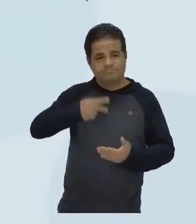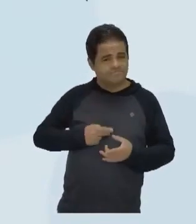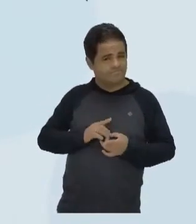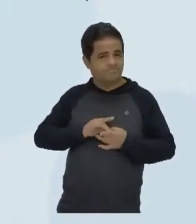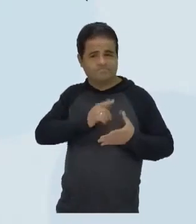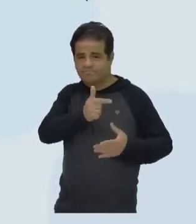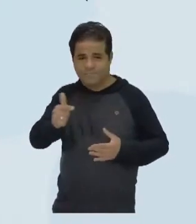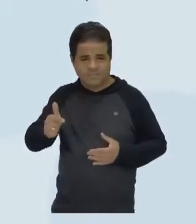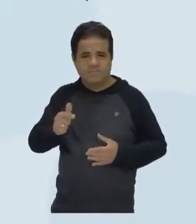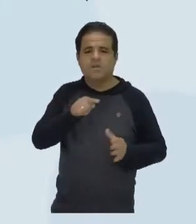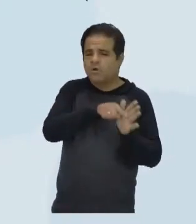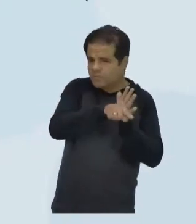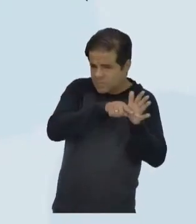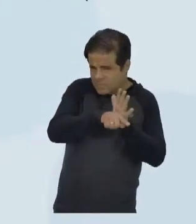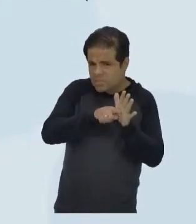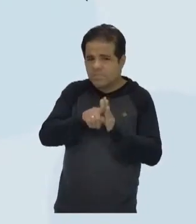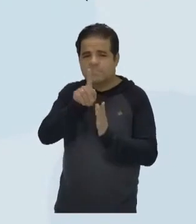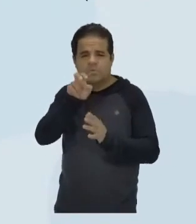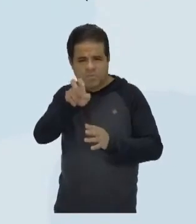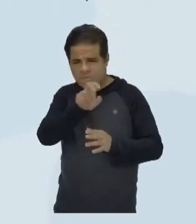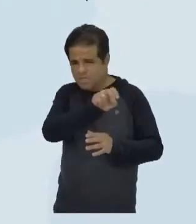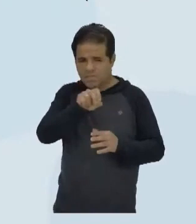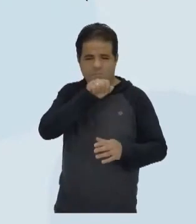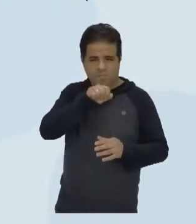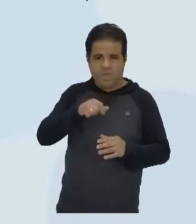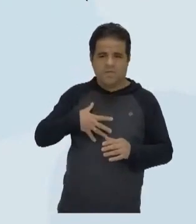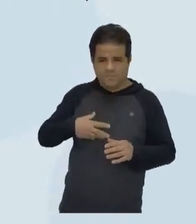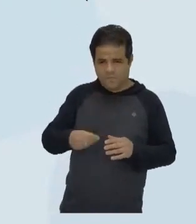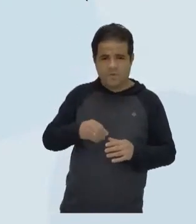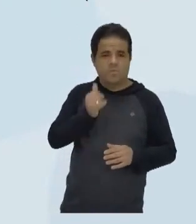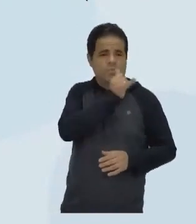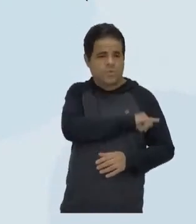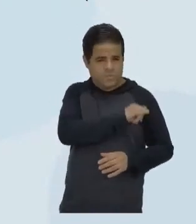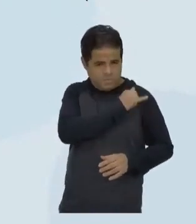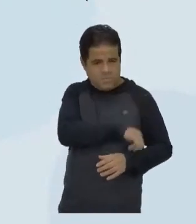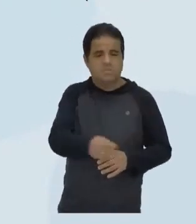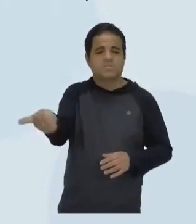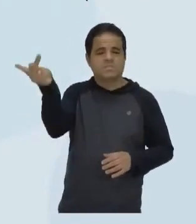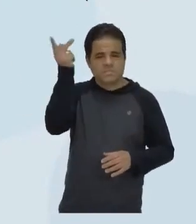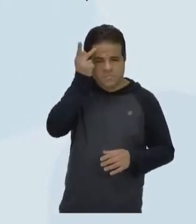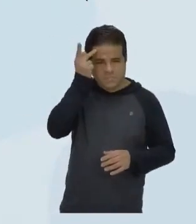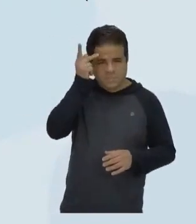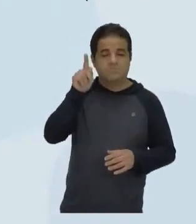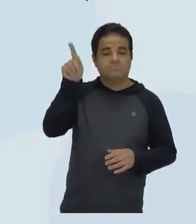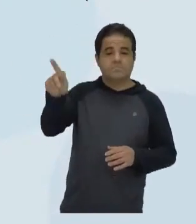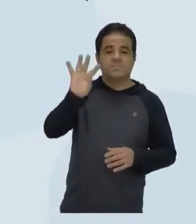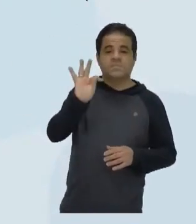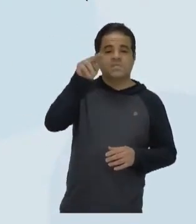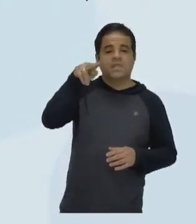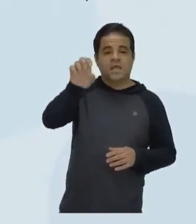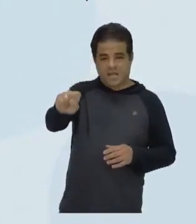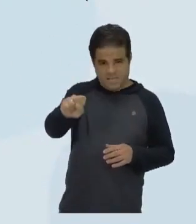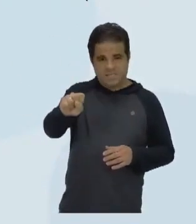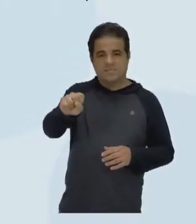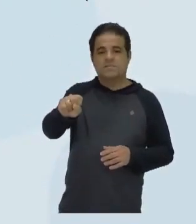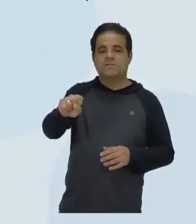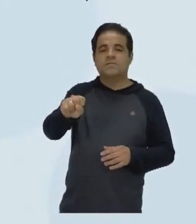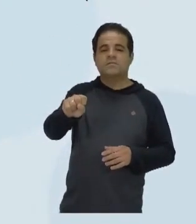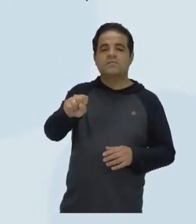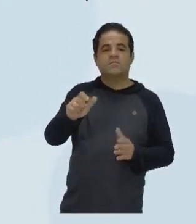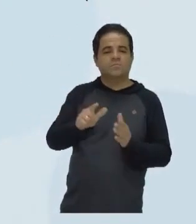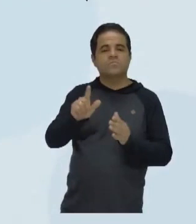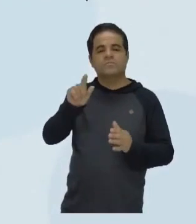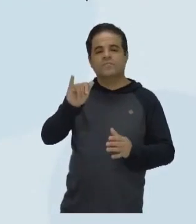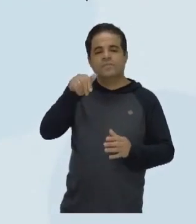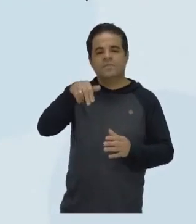Ao investigar uma amostra de 1.500 mães e filhos no Rio e em São Paulo, a TNS